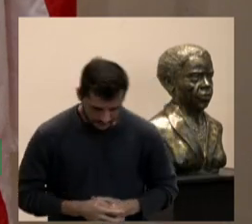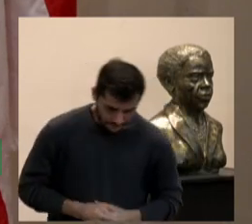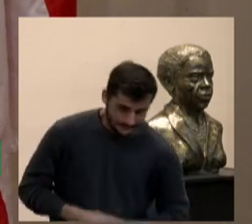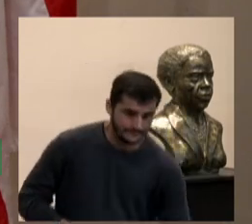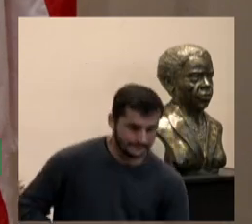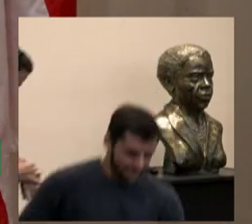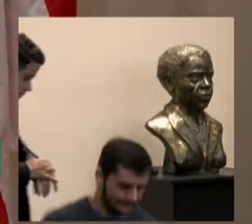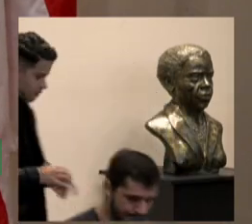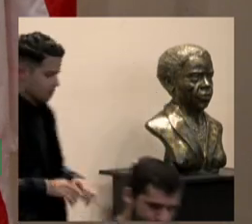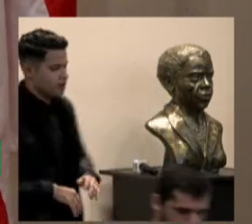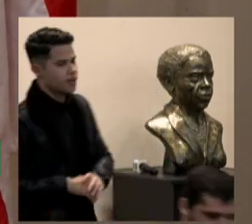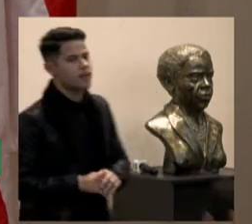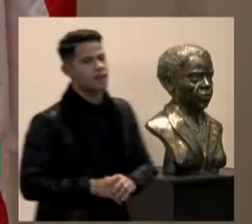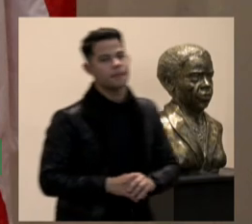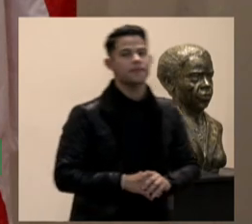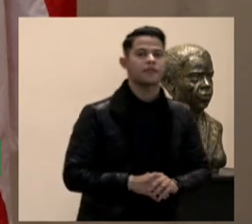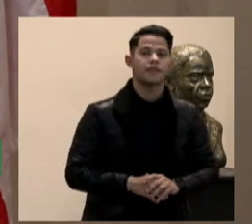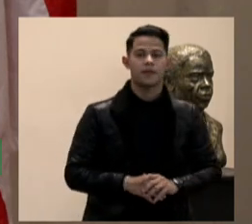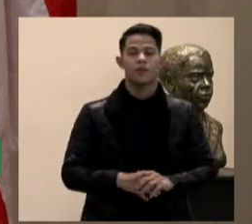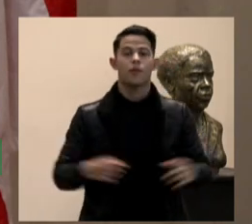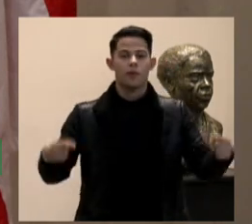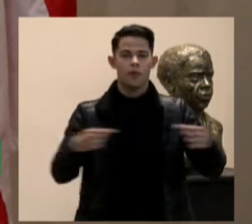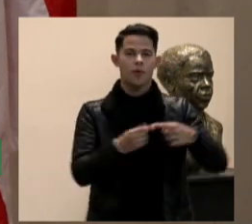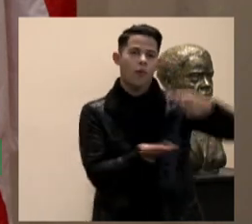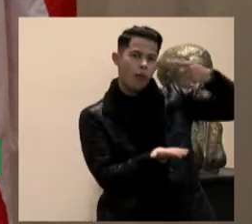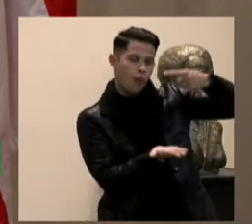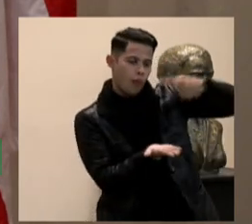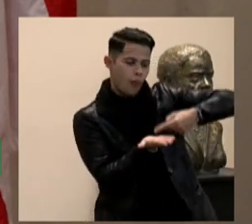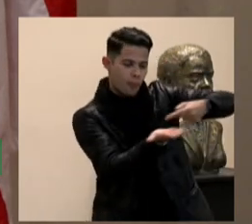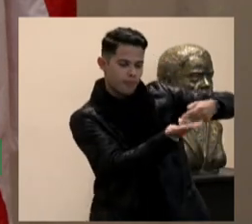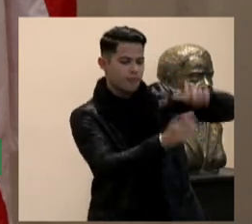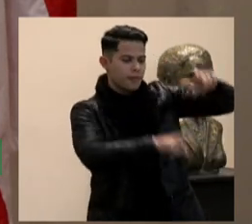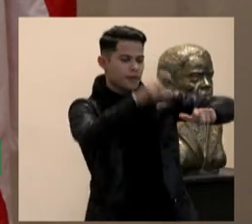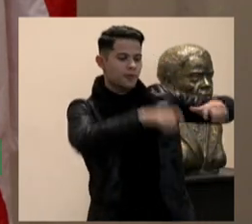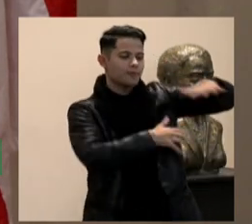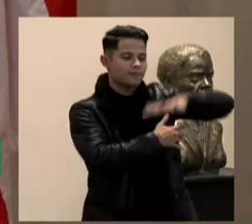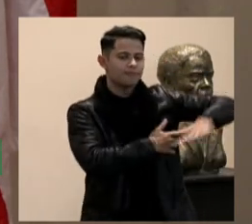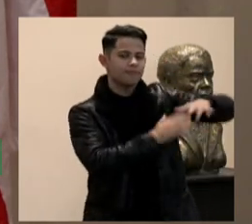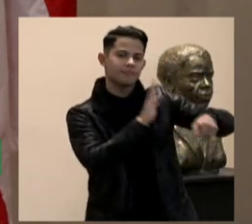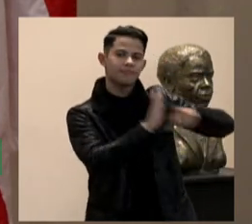assinado no compromisso por todos os entes federativos que compõem esse país, né?